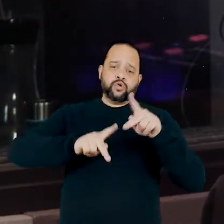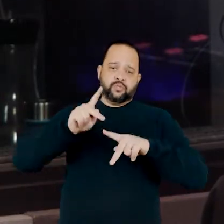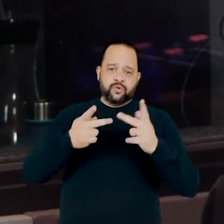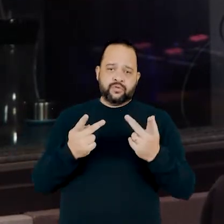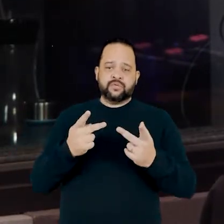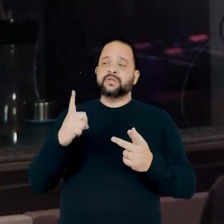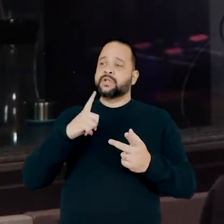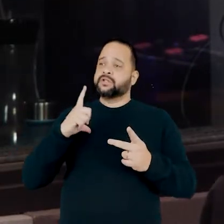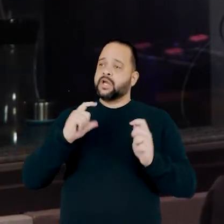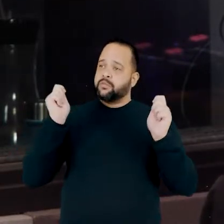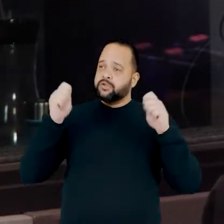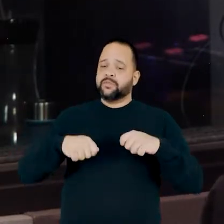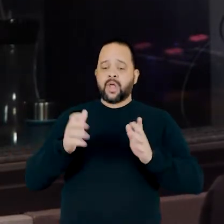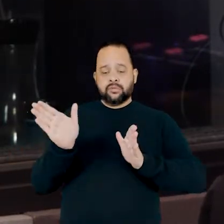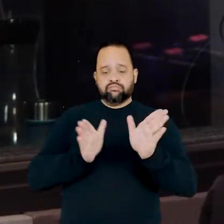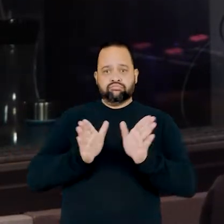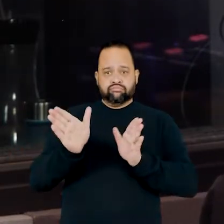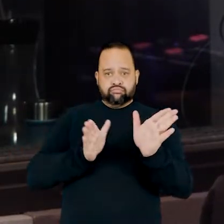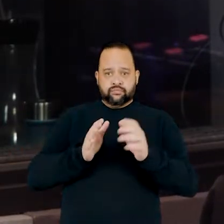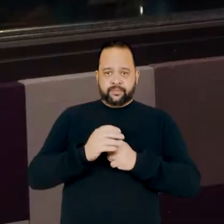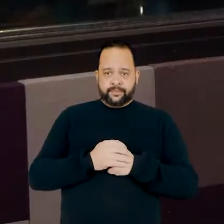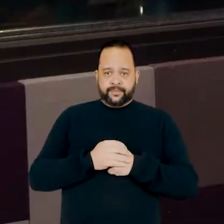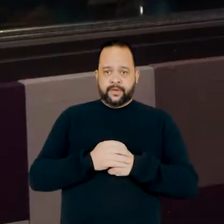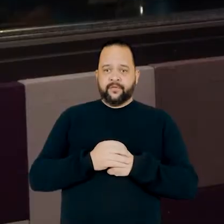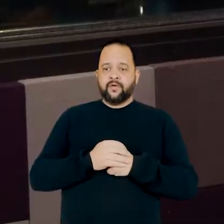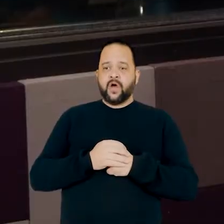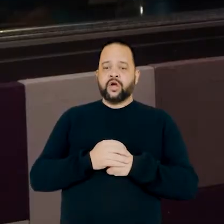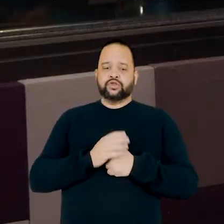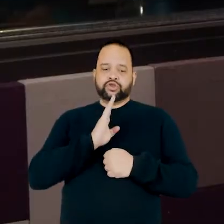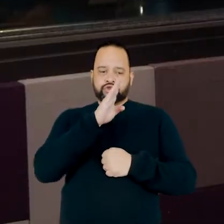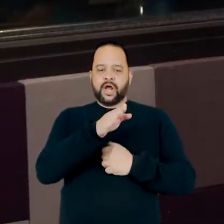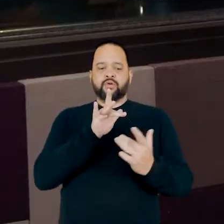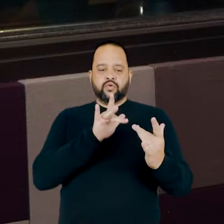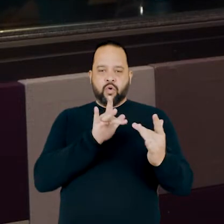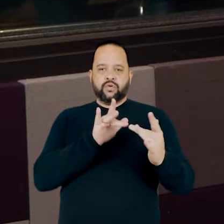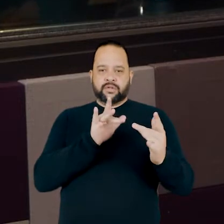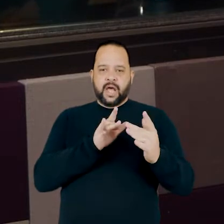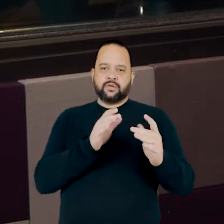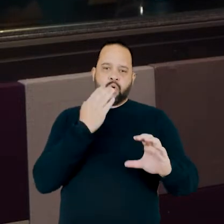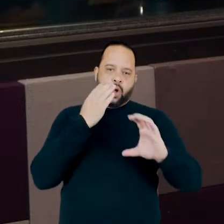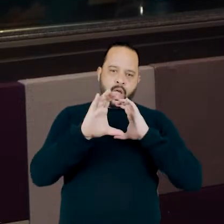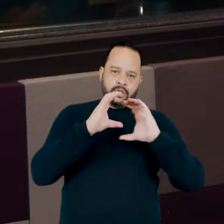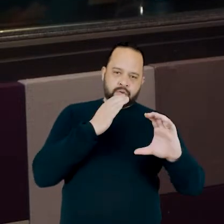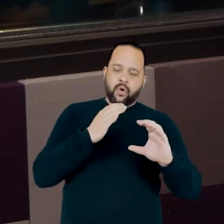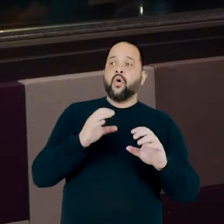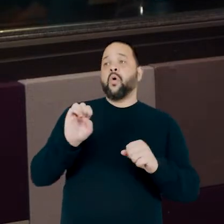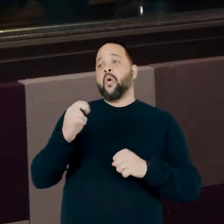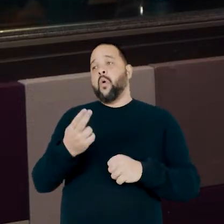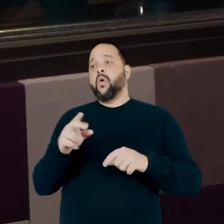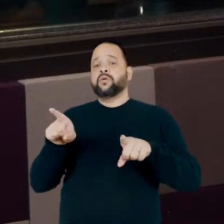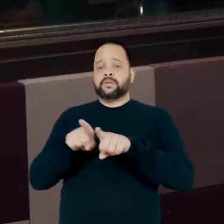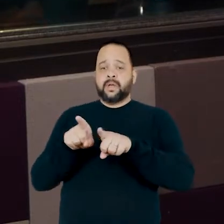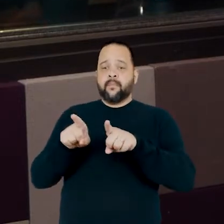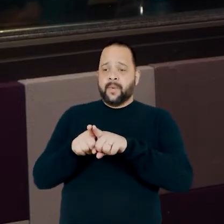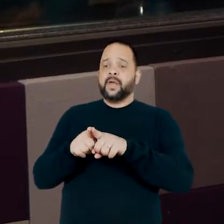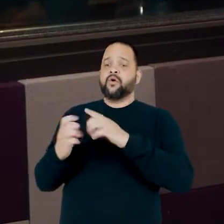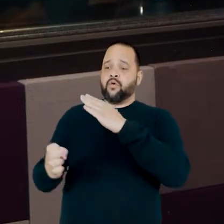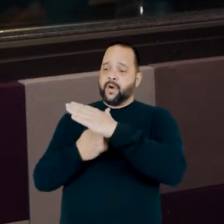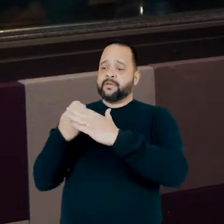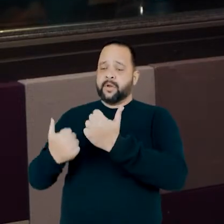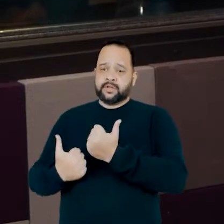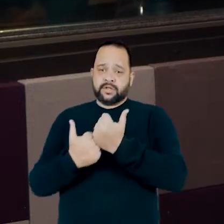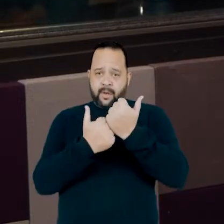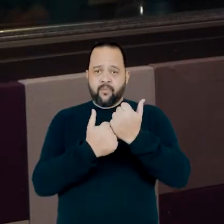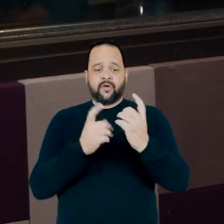trabalha nessas duas frentes, né? Tanto direto com o artista, como também com as locadoras, que vão estar atendendo